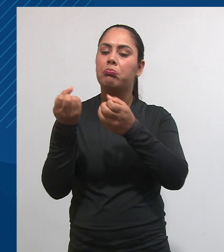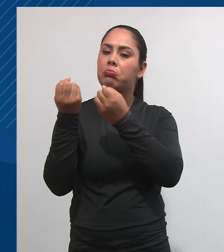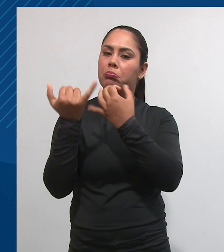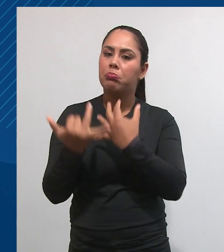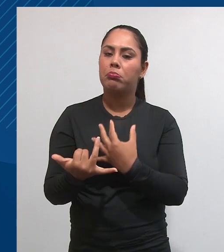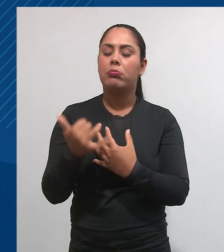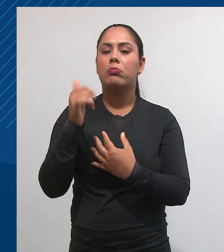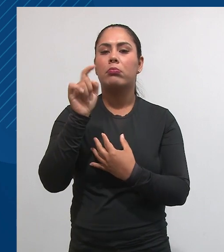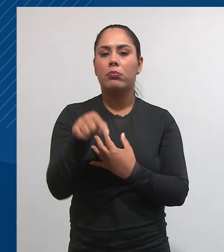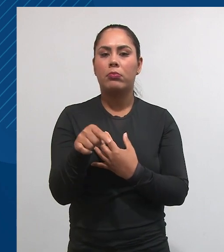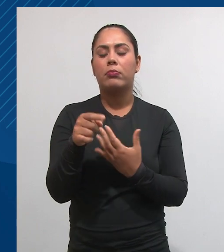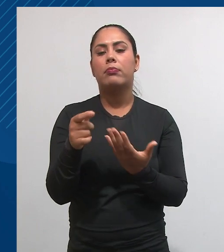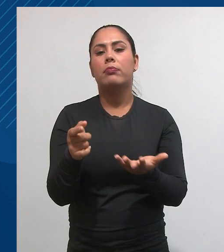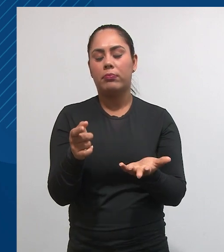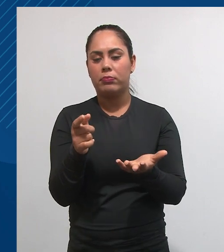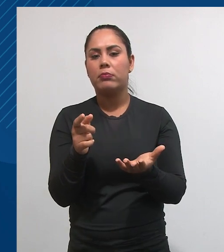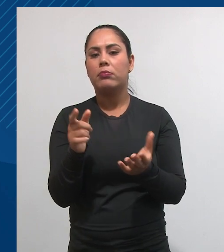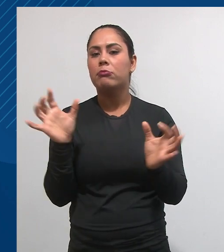de